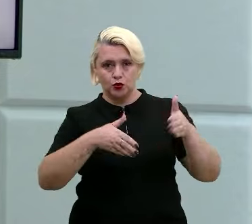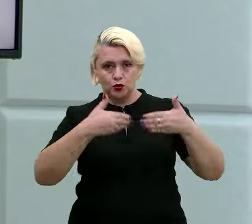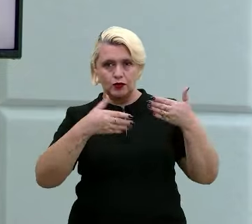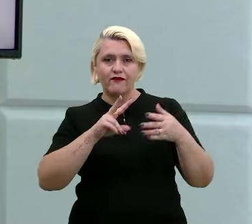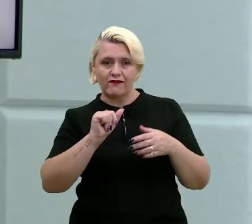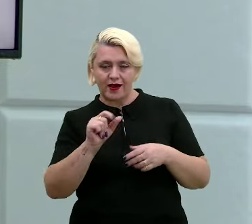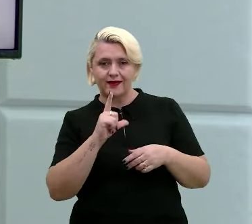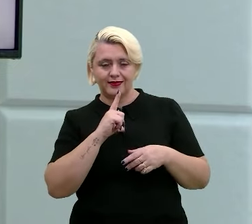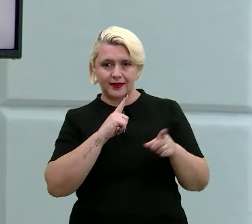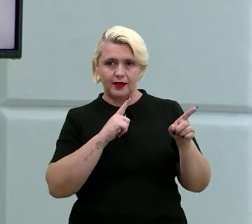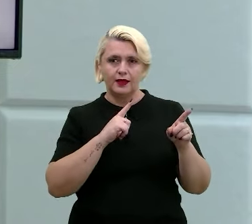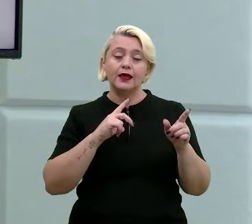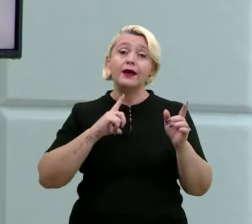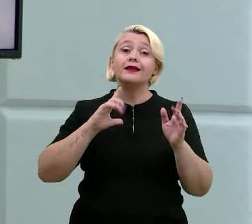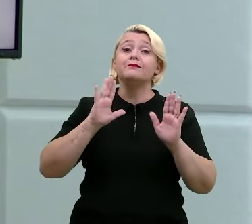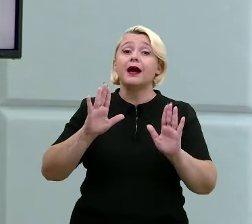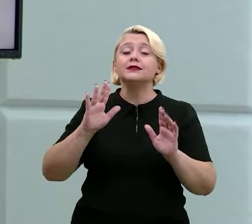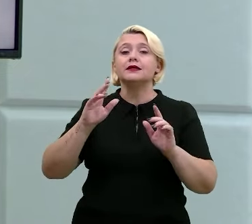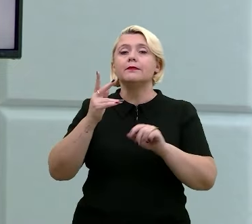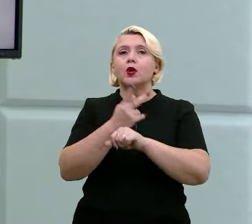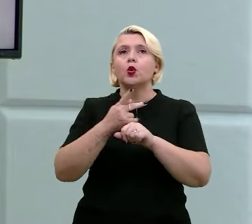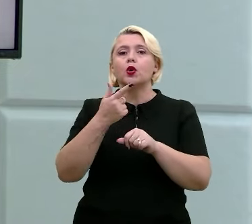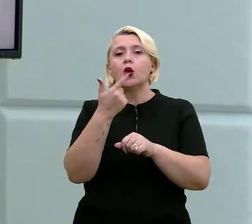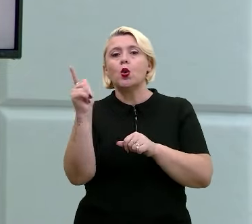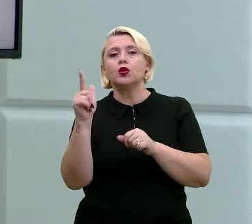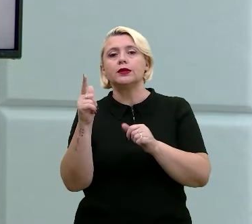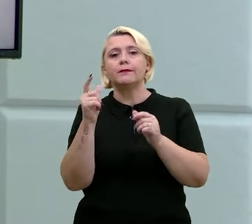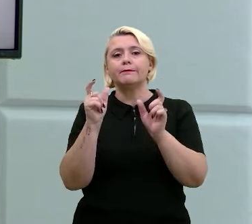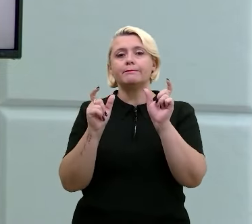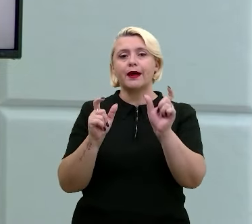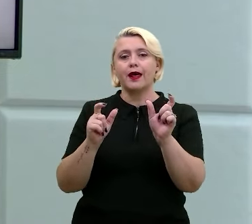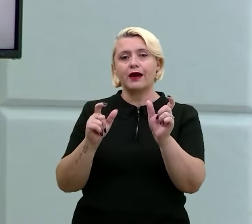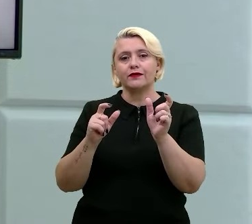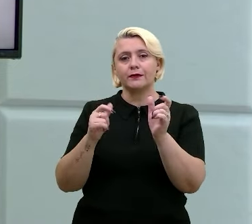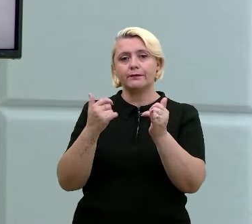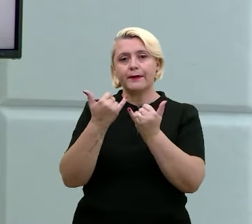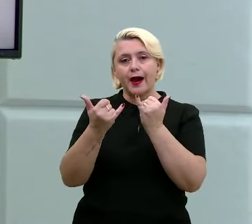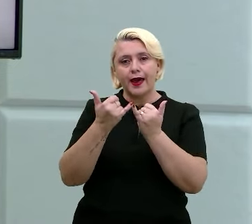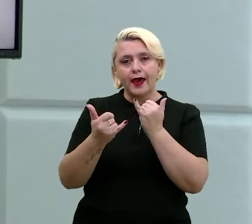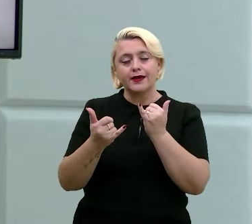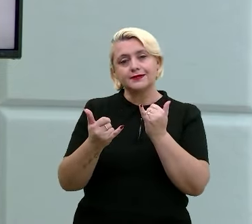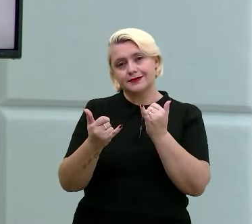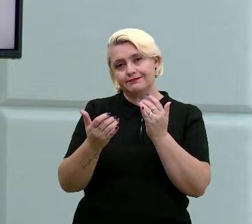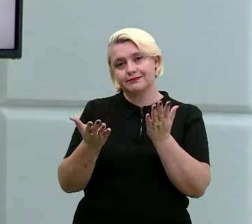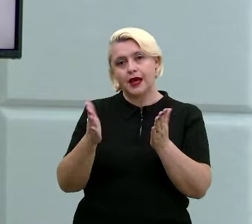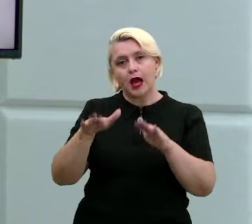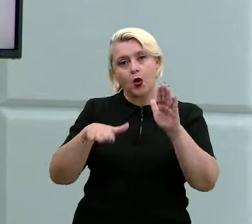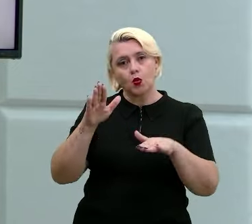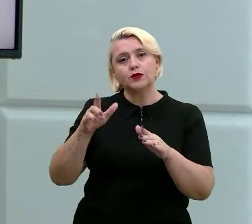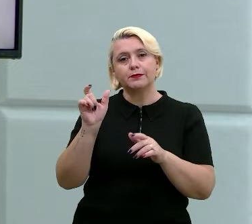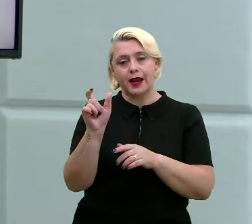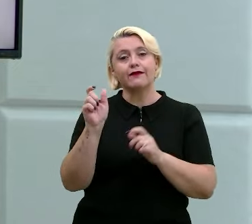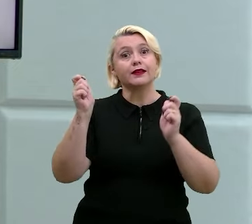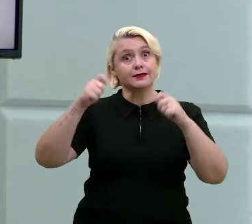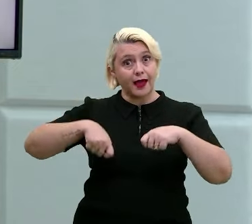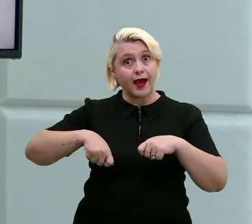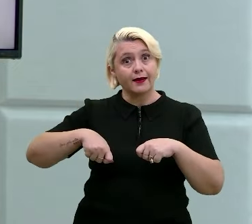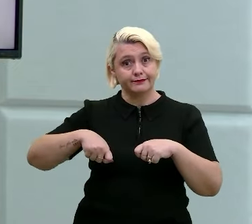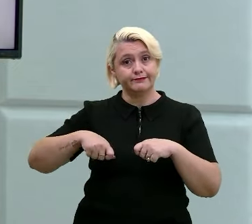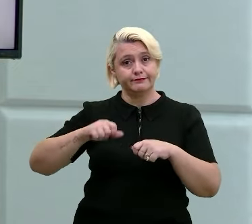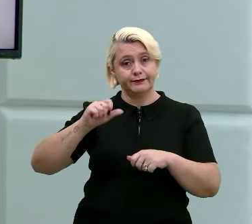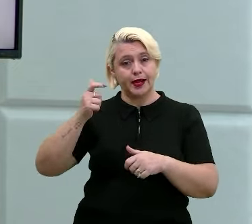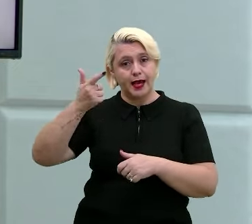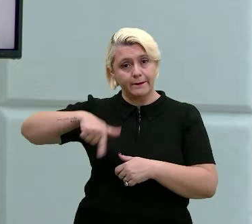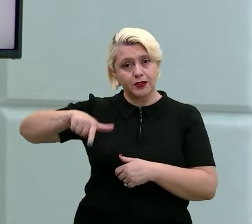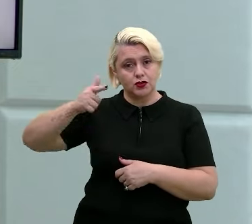vezes a gente tem um sinônimo, a gente troca, mas nem sempre isso é possível. Tem algumas palavras que vão poder se repetir.